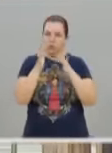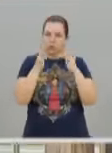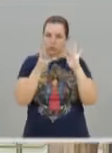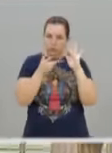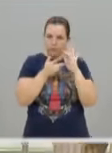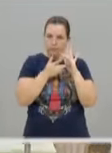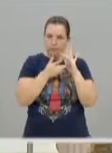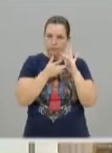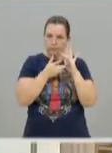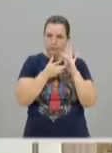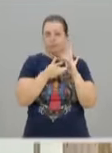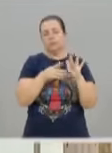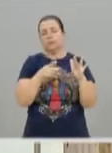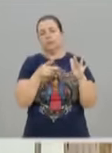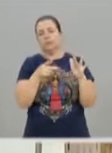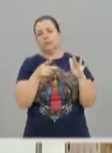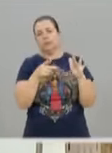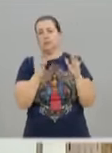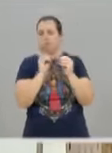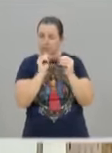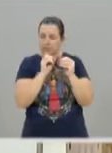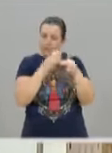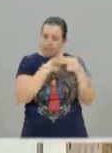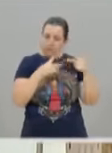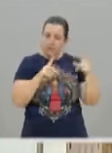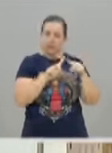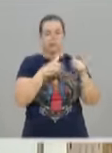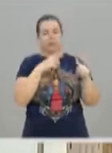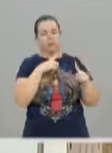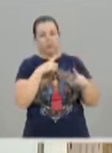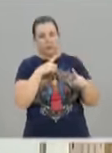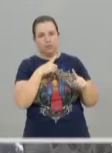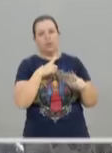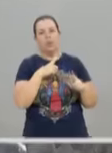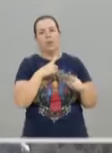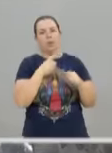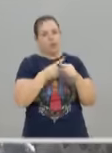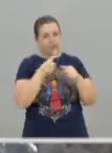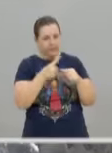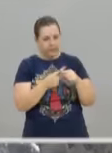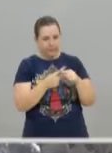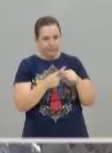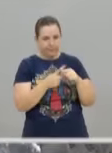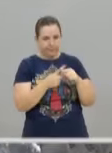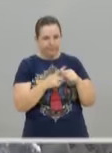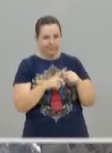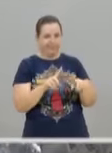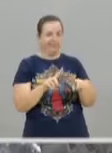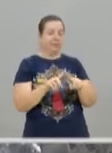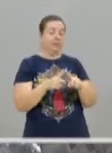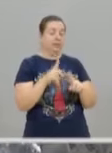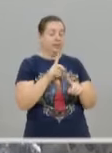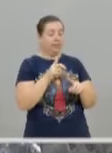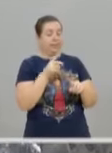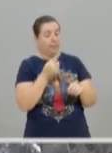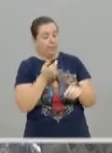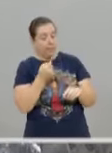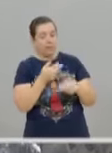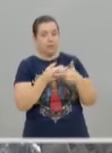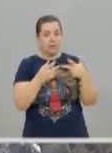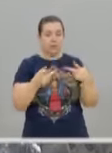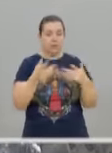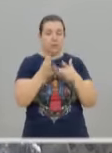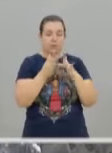matá-lo mas por causa disso gente não é pouco não é muito Como